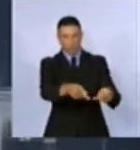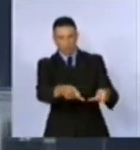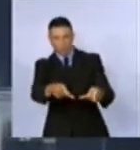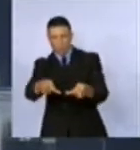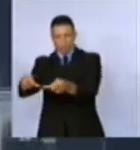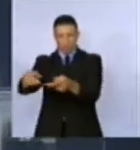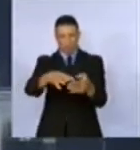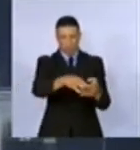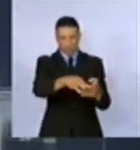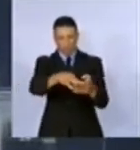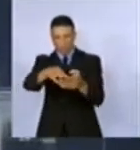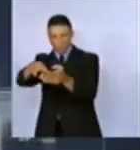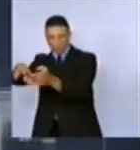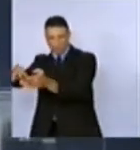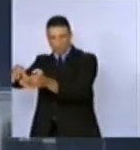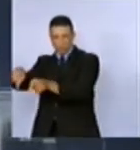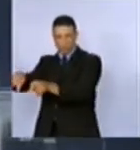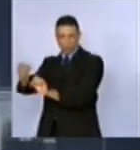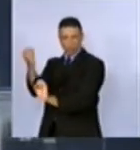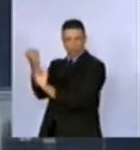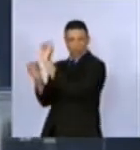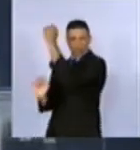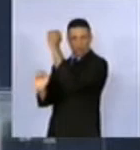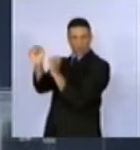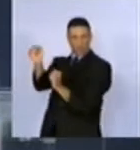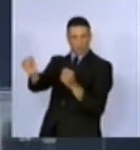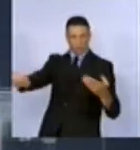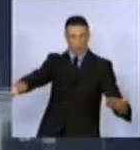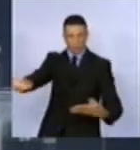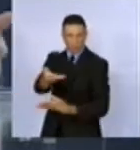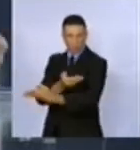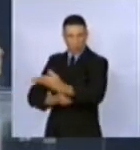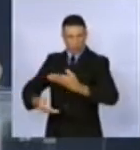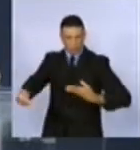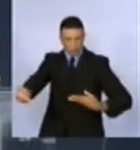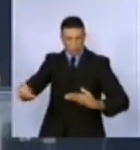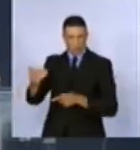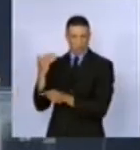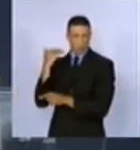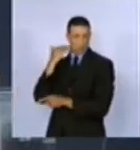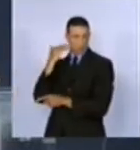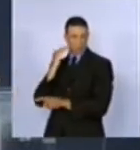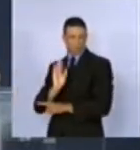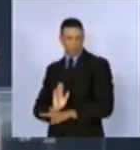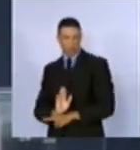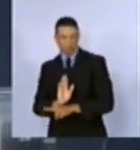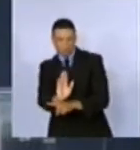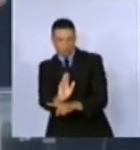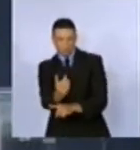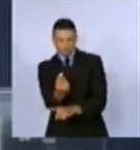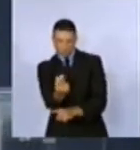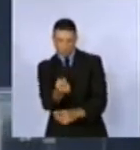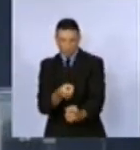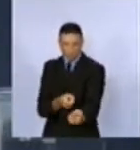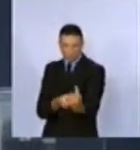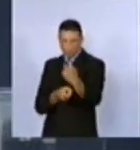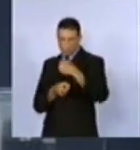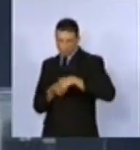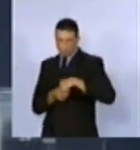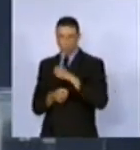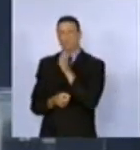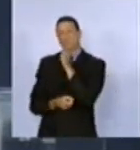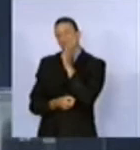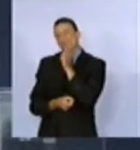disso o banco ele também Hoje ele já apoia através de recursos não-reembolsáveis chamados de Fundec